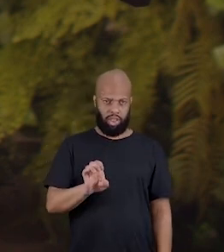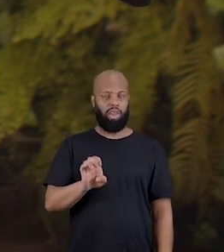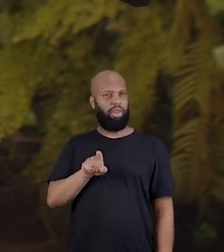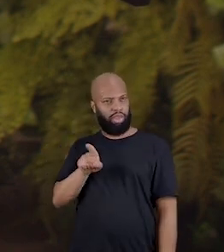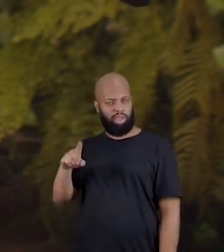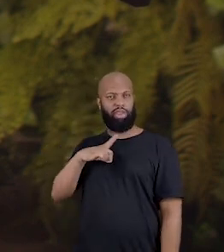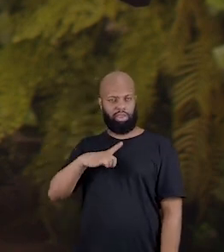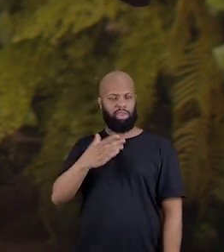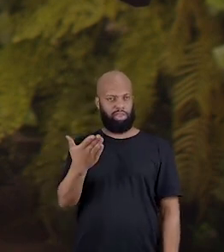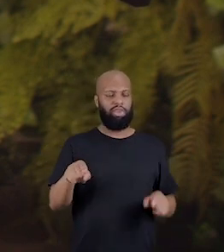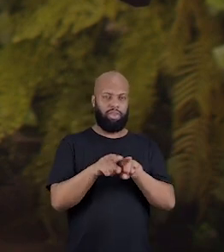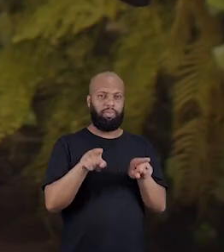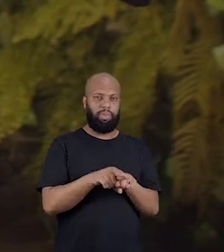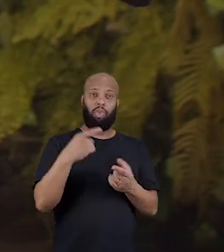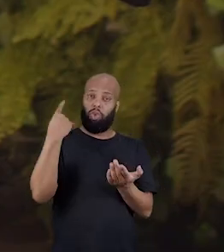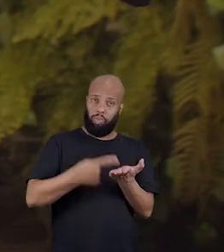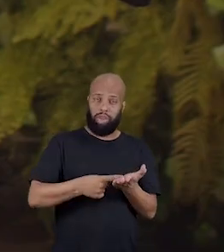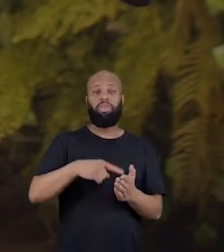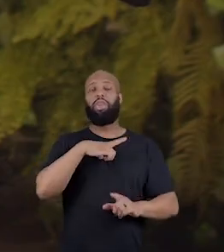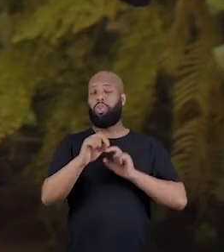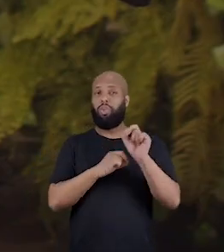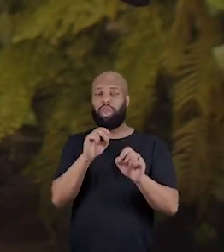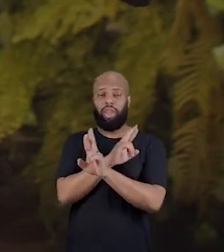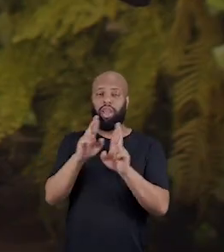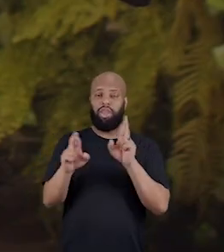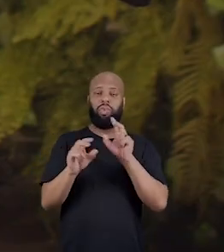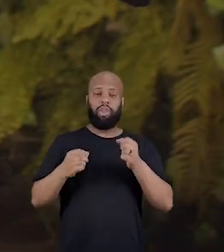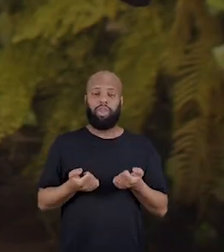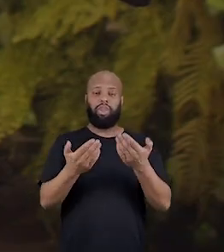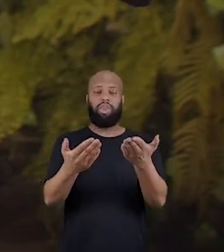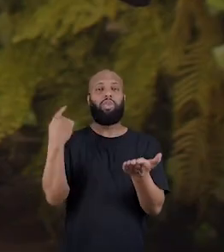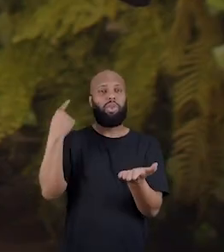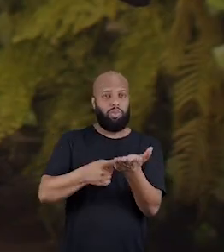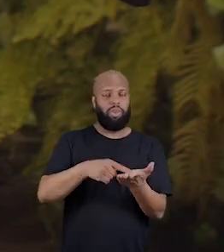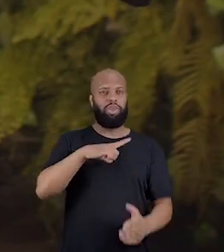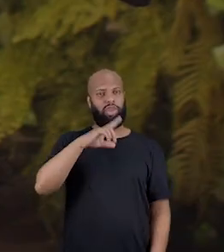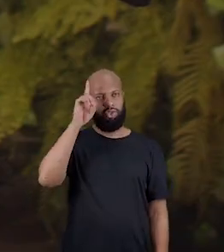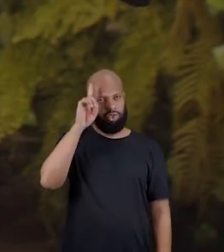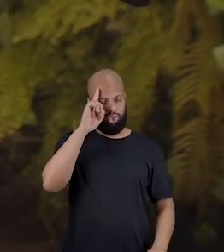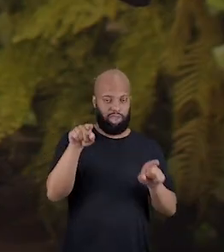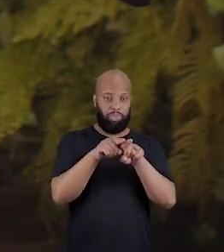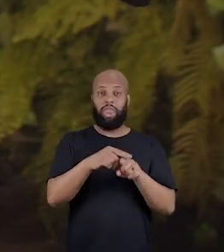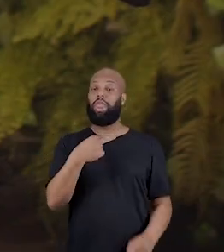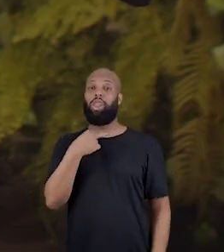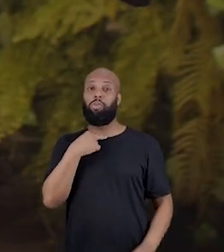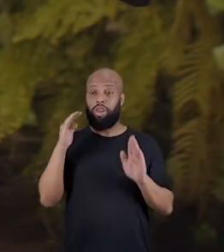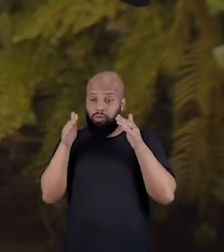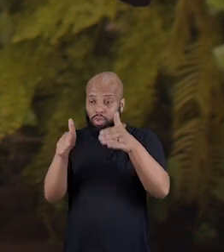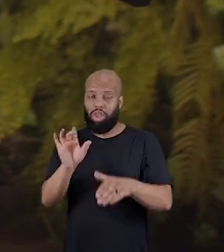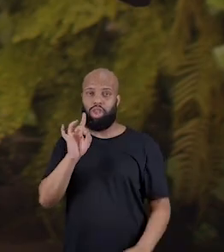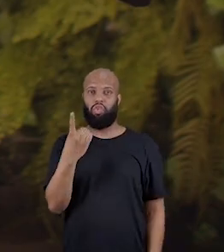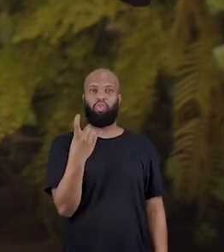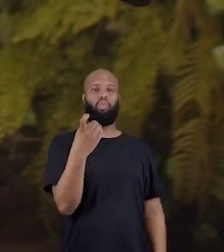uma das ferramentas. E comprometimento tem muito a ver com as entregas, com os compromissos que você tem no dia a dia. Então, você não